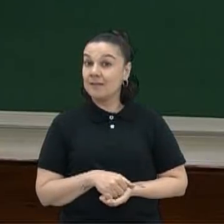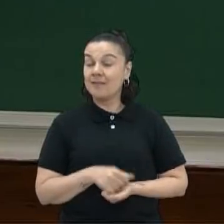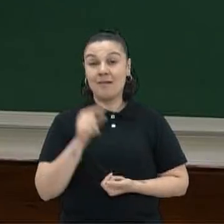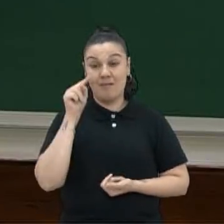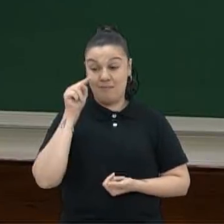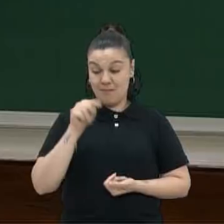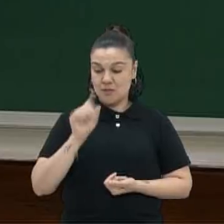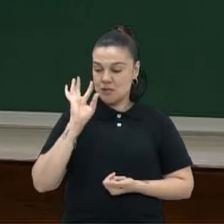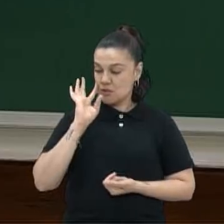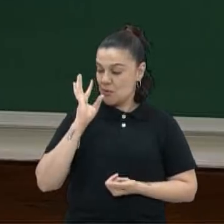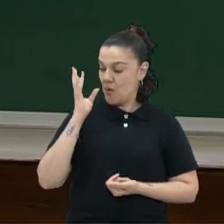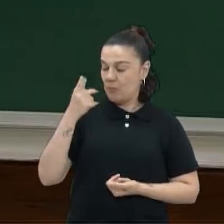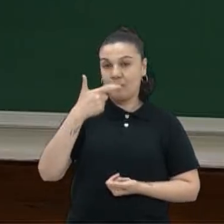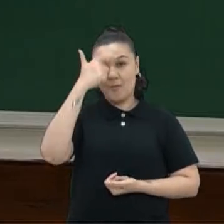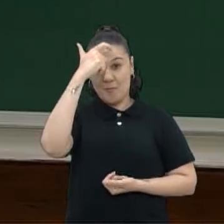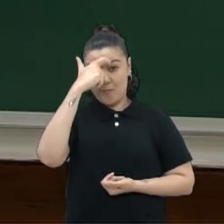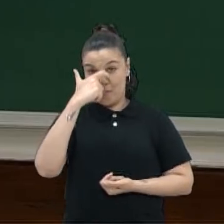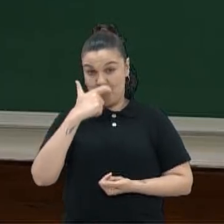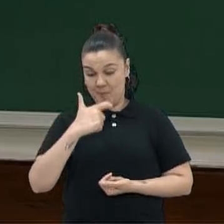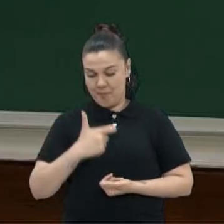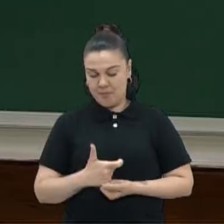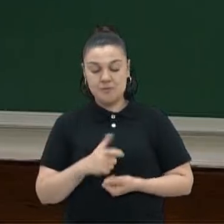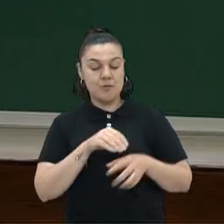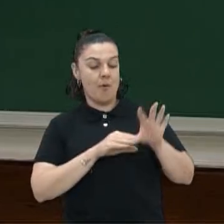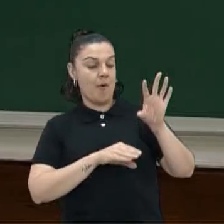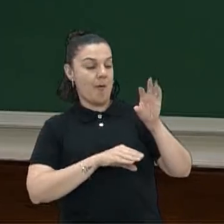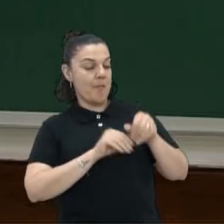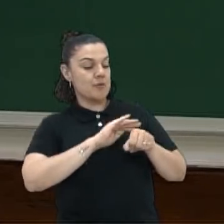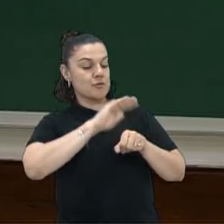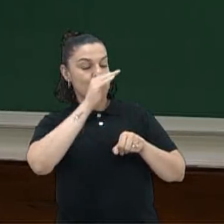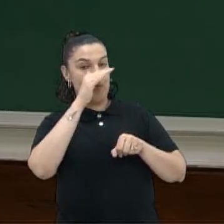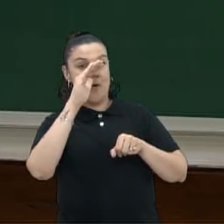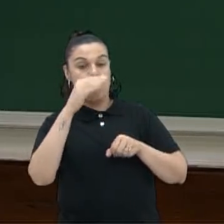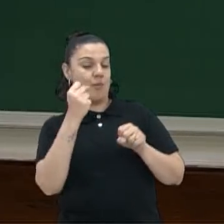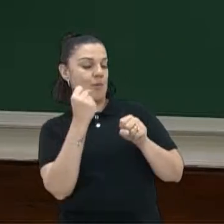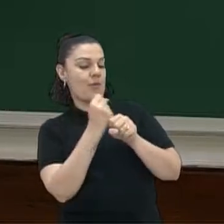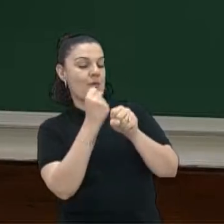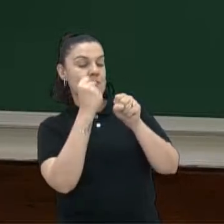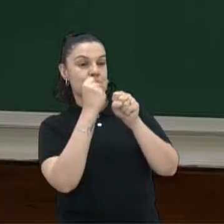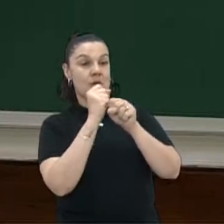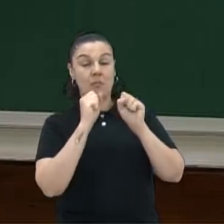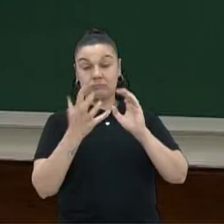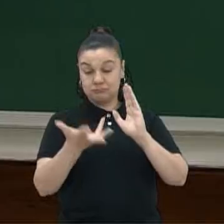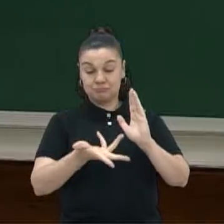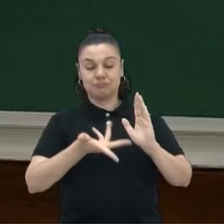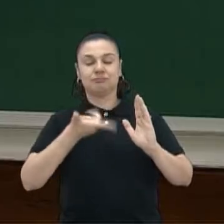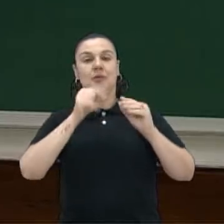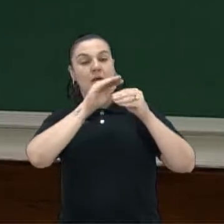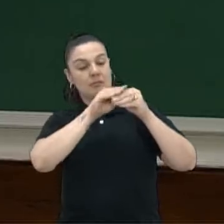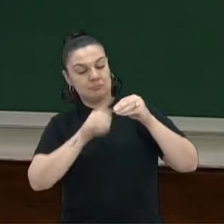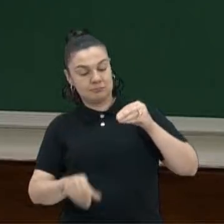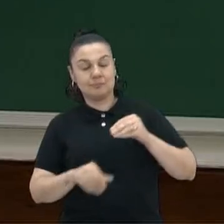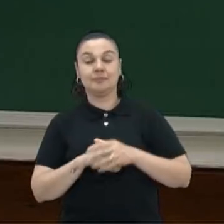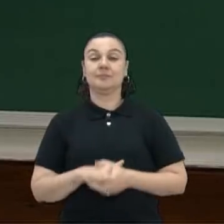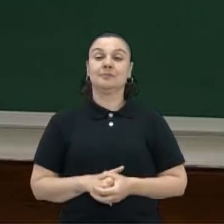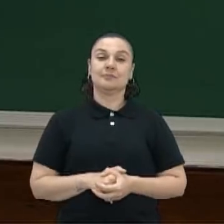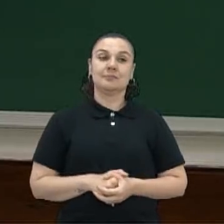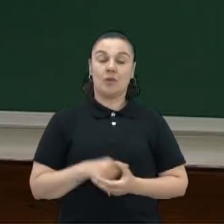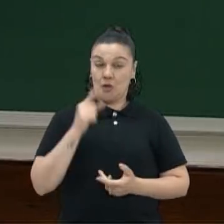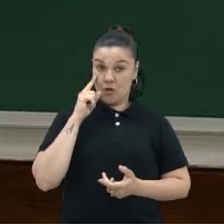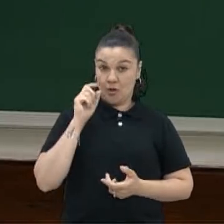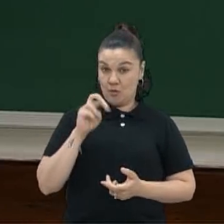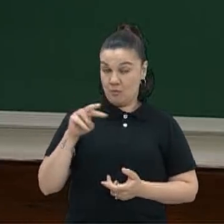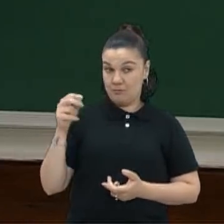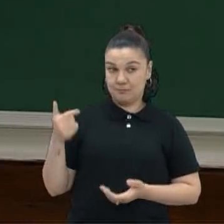Isso acontece porque o ser humano, ao mexer no relevo, ele pode acelerar o processo de erosão. Vamos